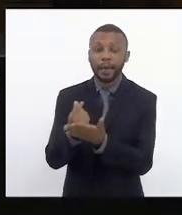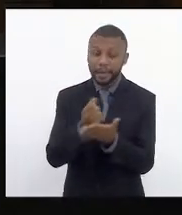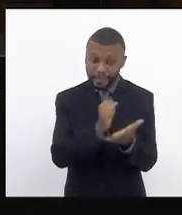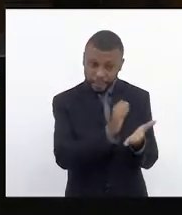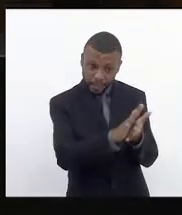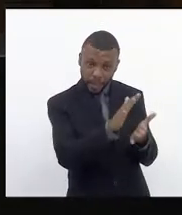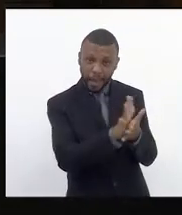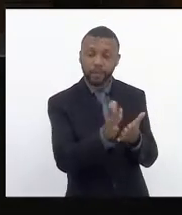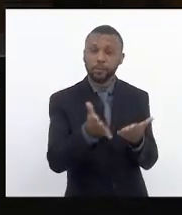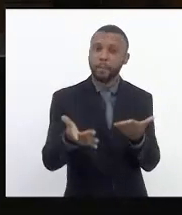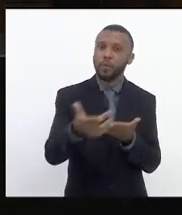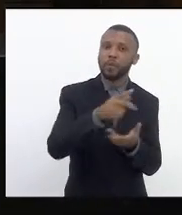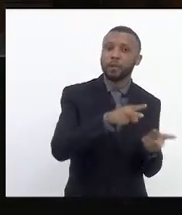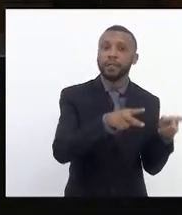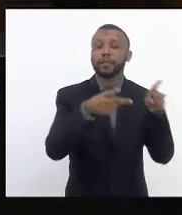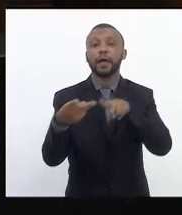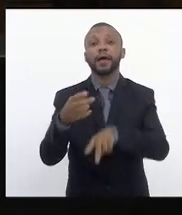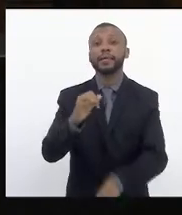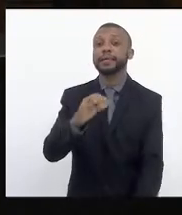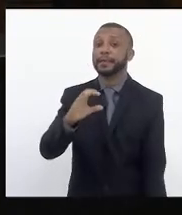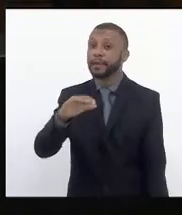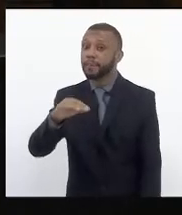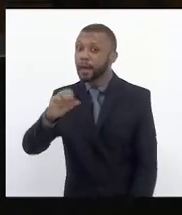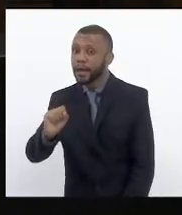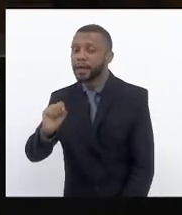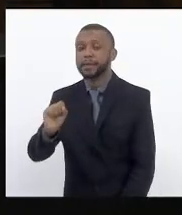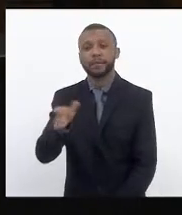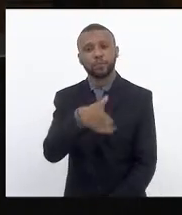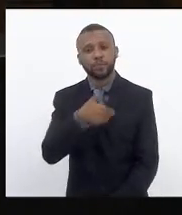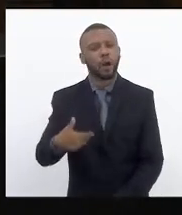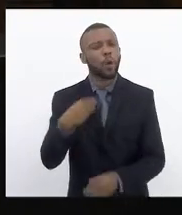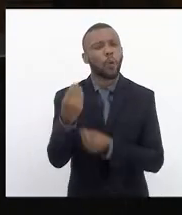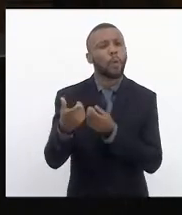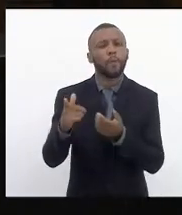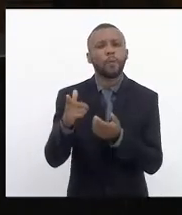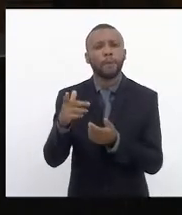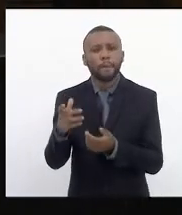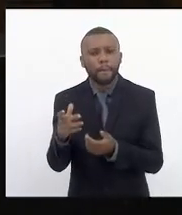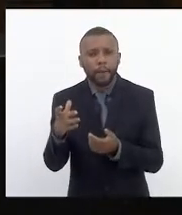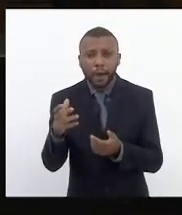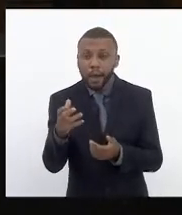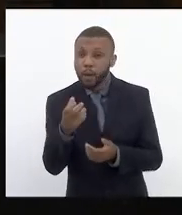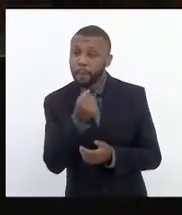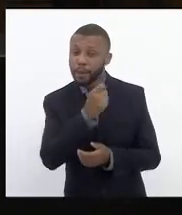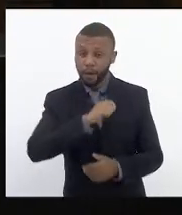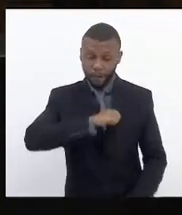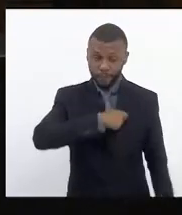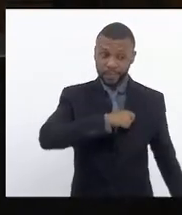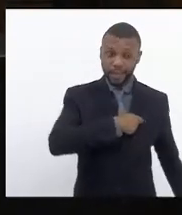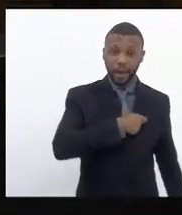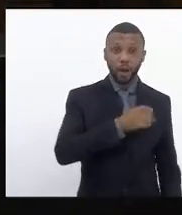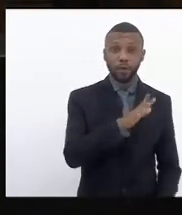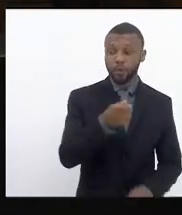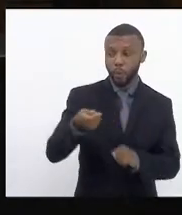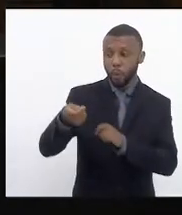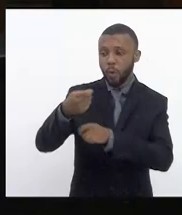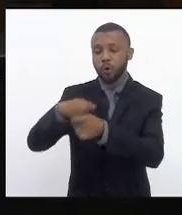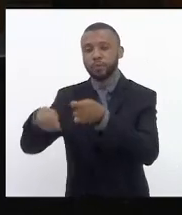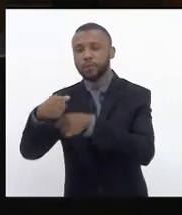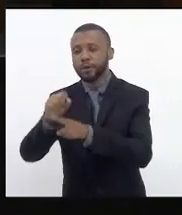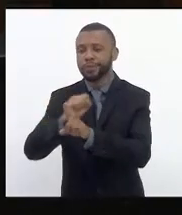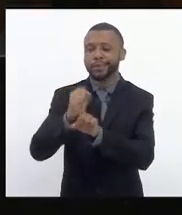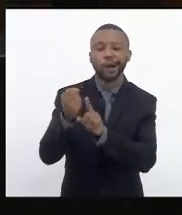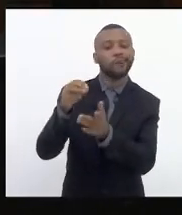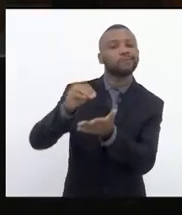ser revestido em ICMS para o estado como recuperar o fiscal tem recuperar o econômico tchau tchau